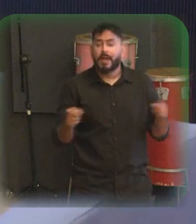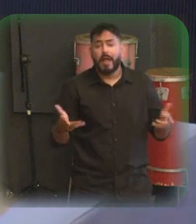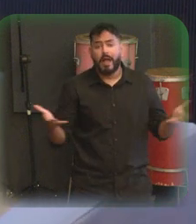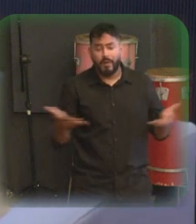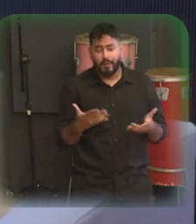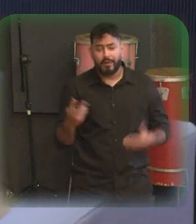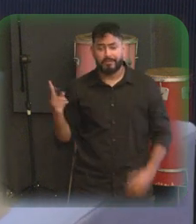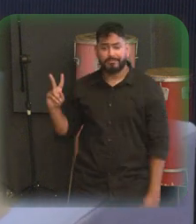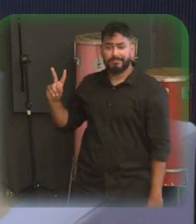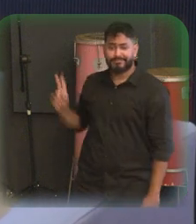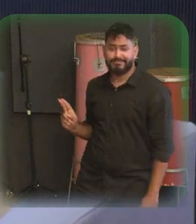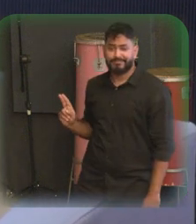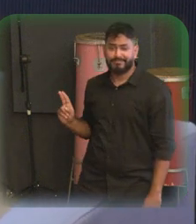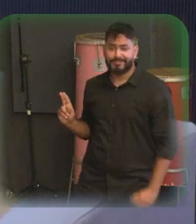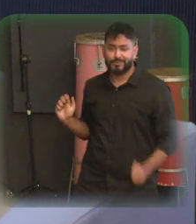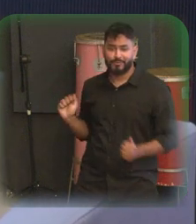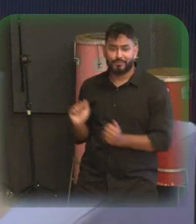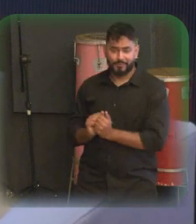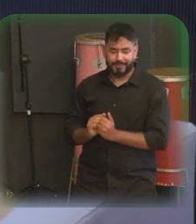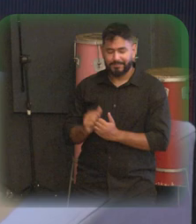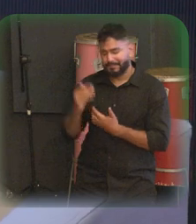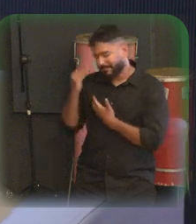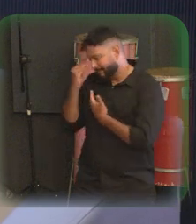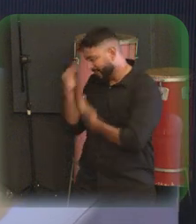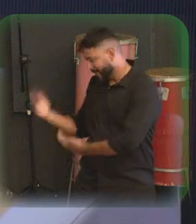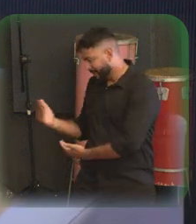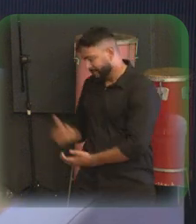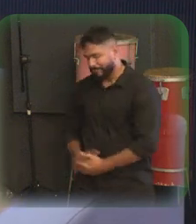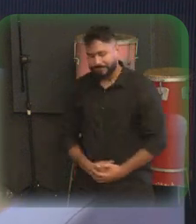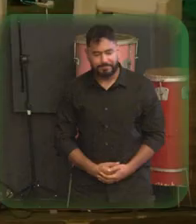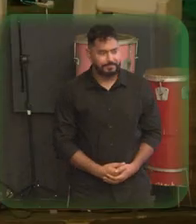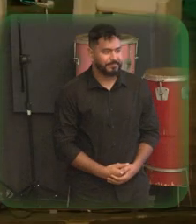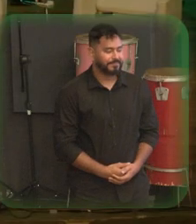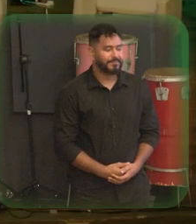aqui juntas hoje. Obrigada.